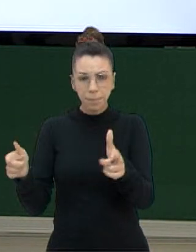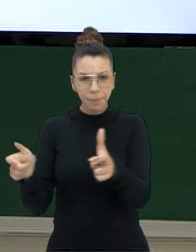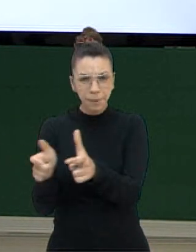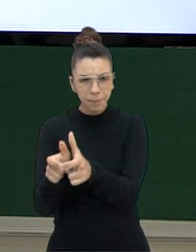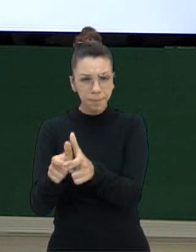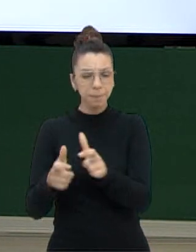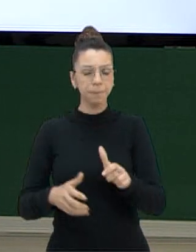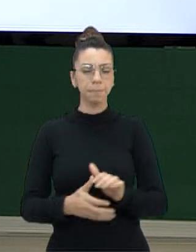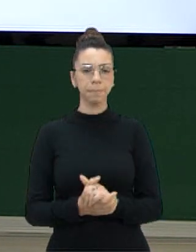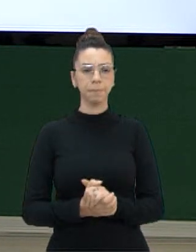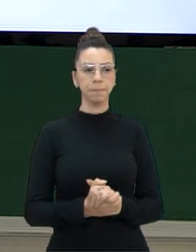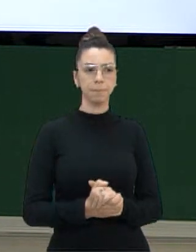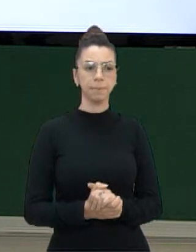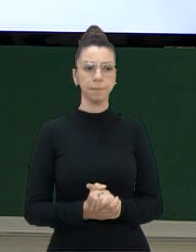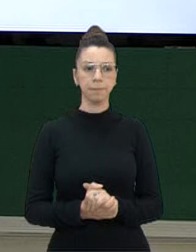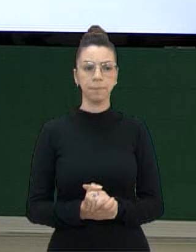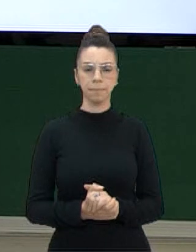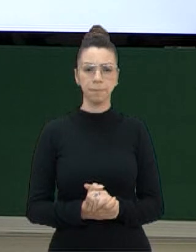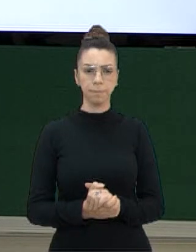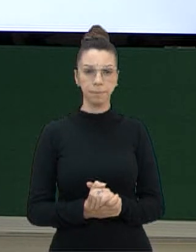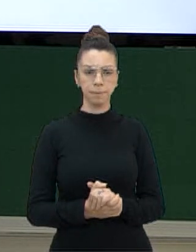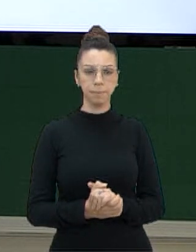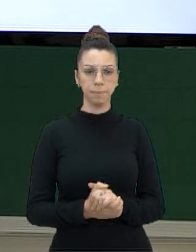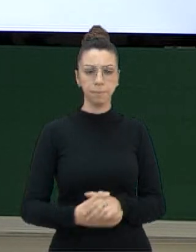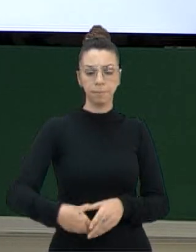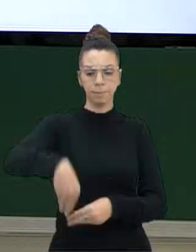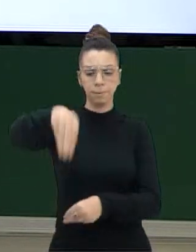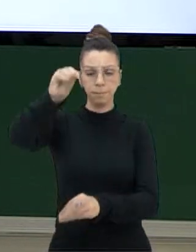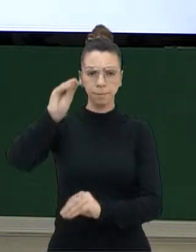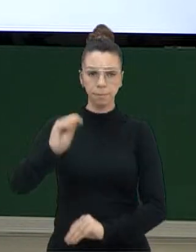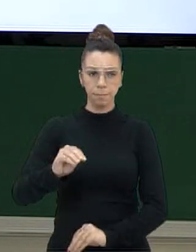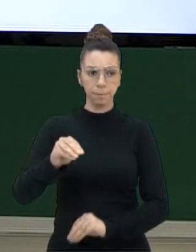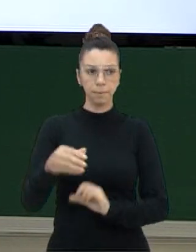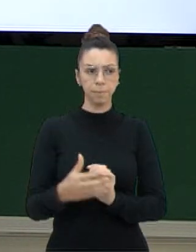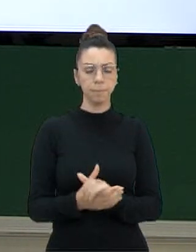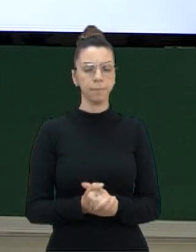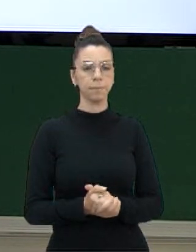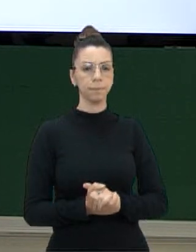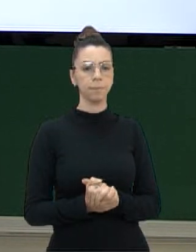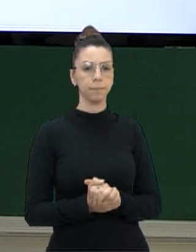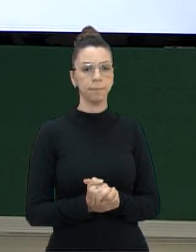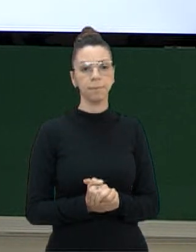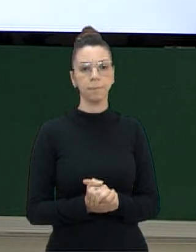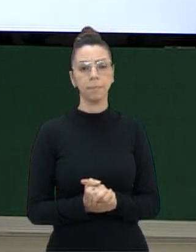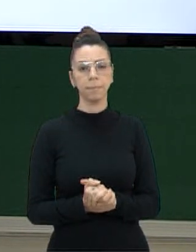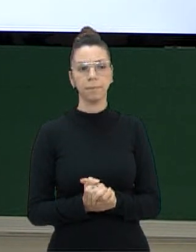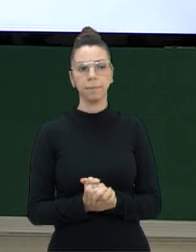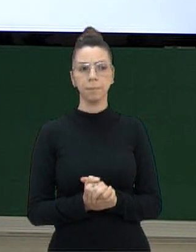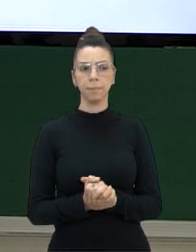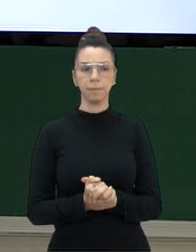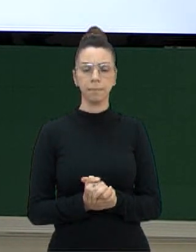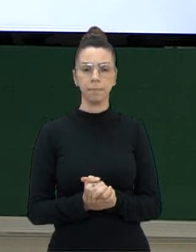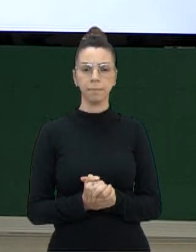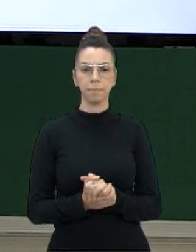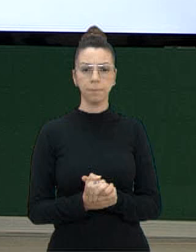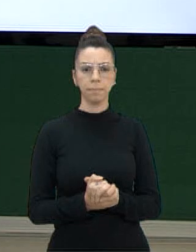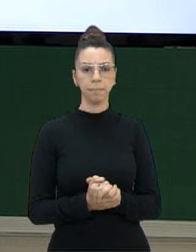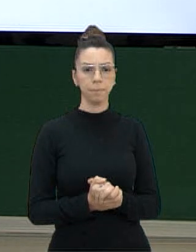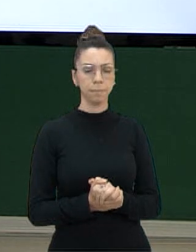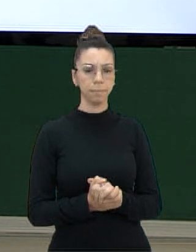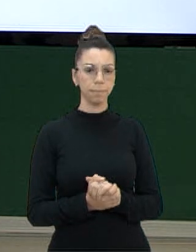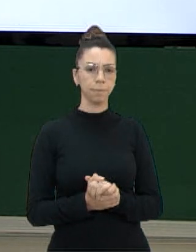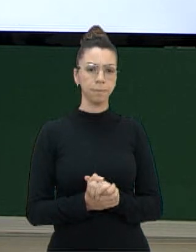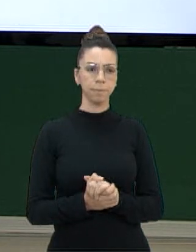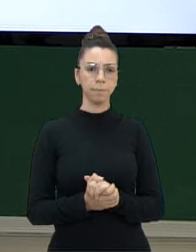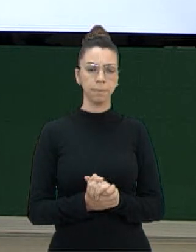esse? O tapete. El cojín, el cojín pode estar sobre o sillón, sobre o